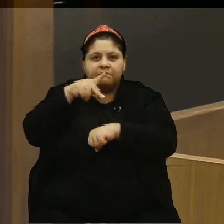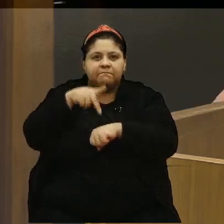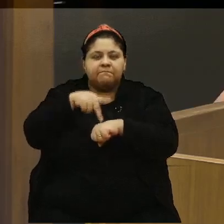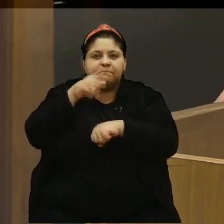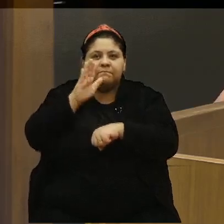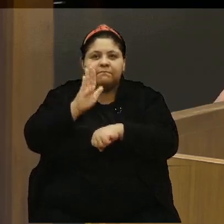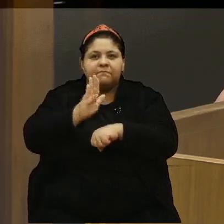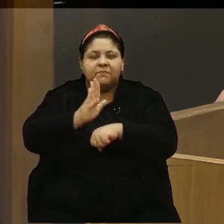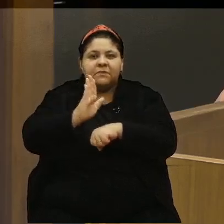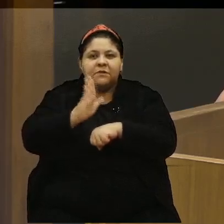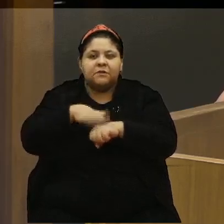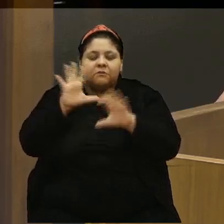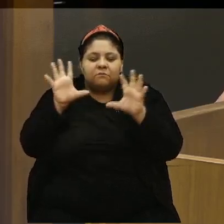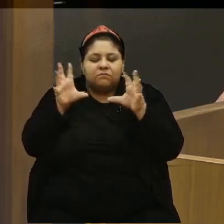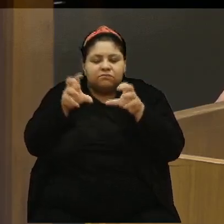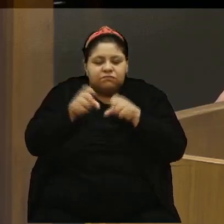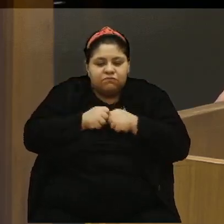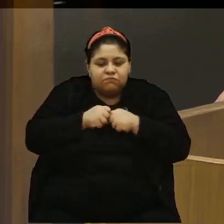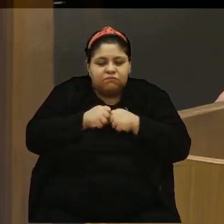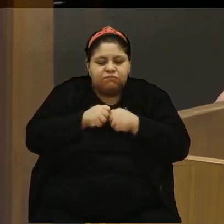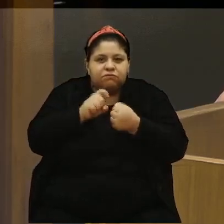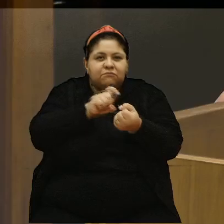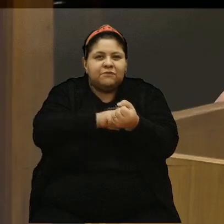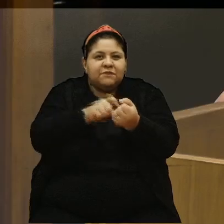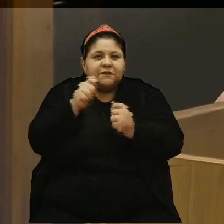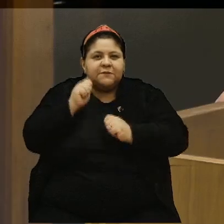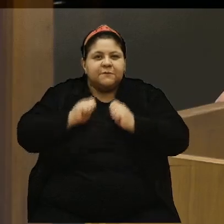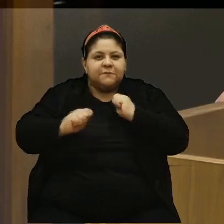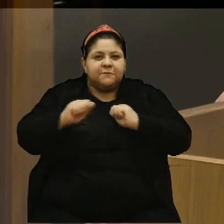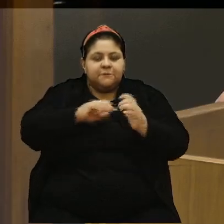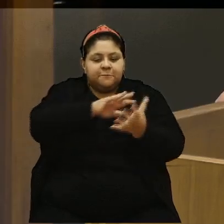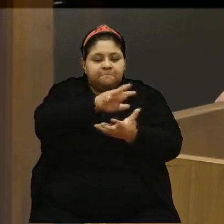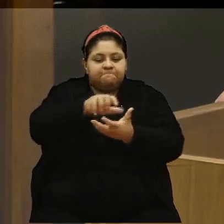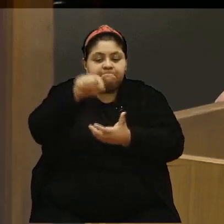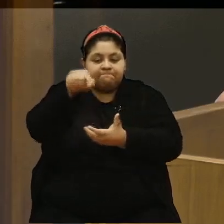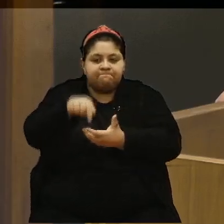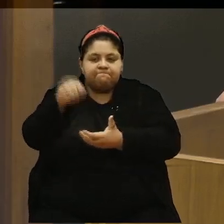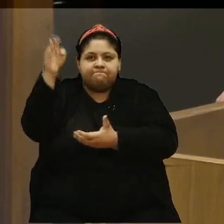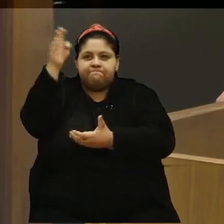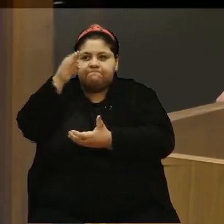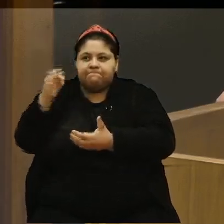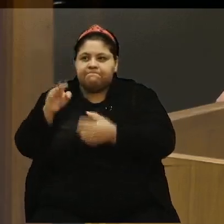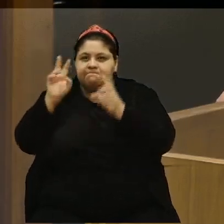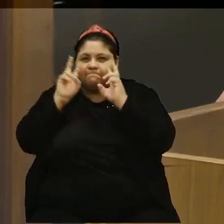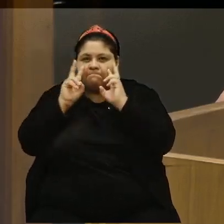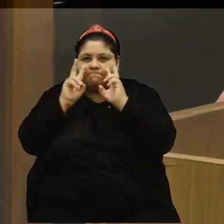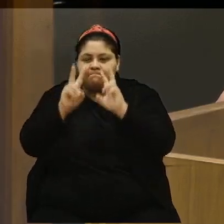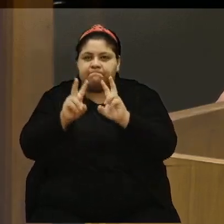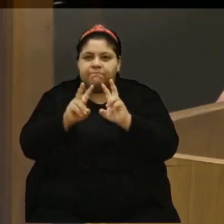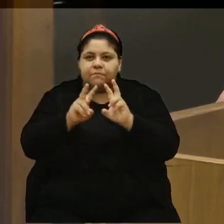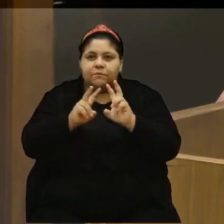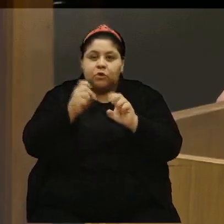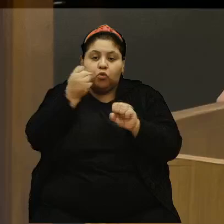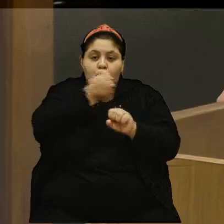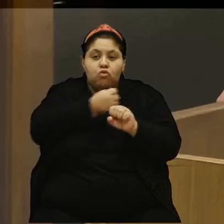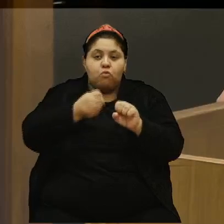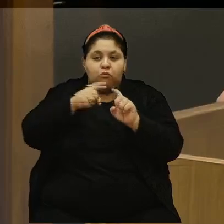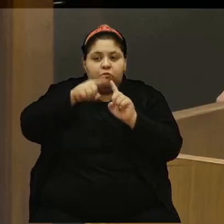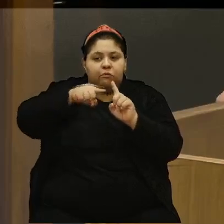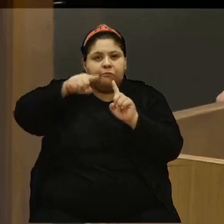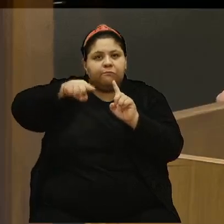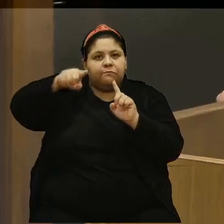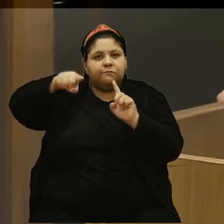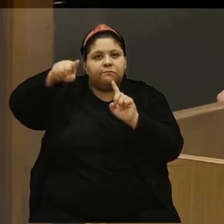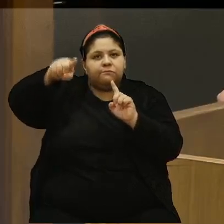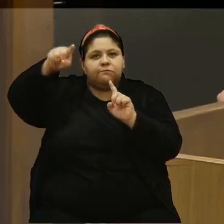mais depressivos e ansiosos do mundo. Aqui no Brasil, a gente vê o índice crescente,